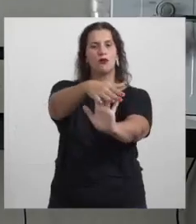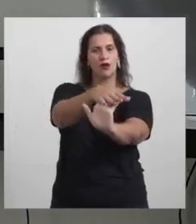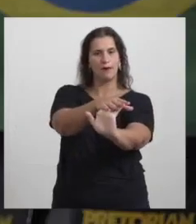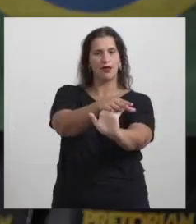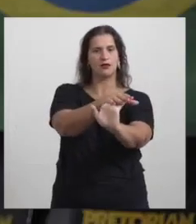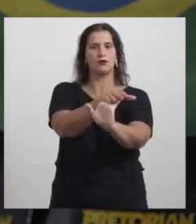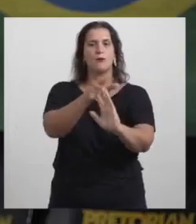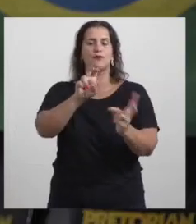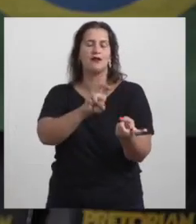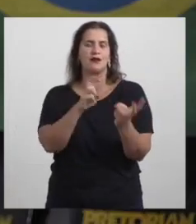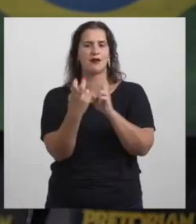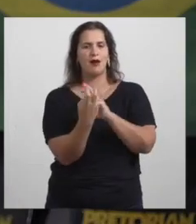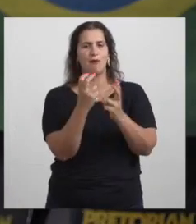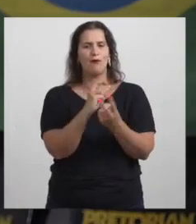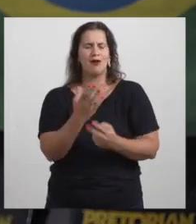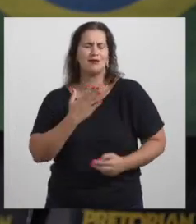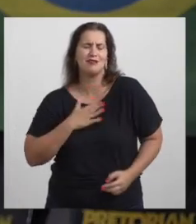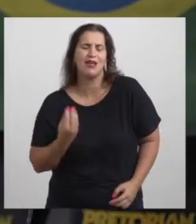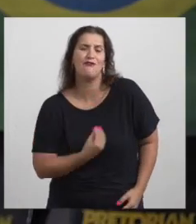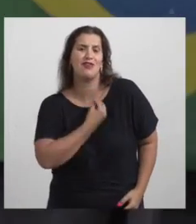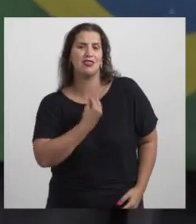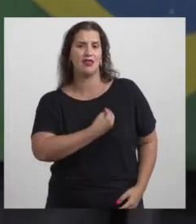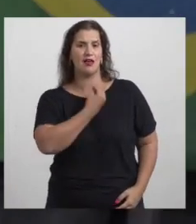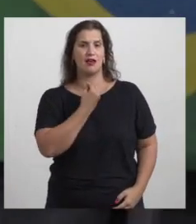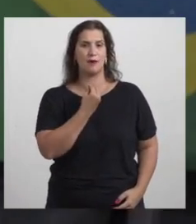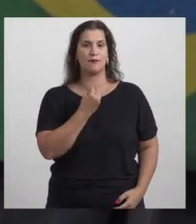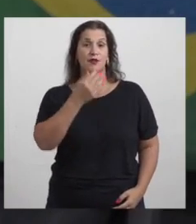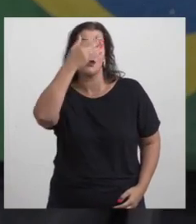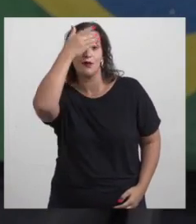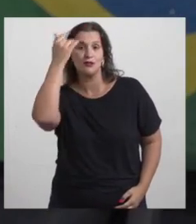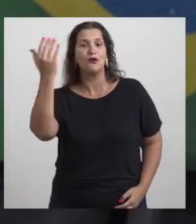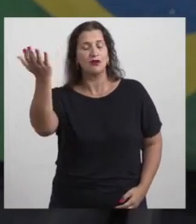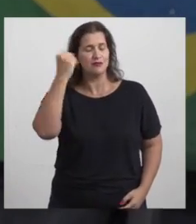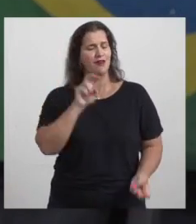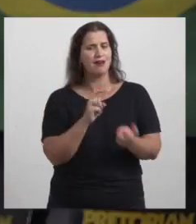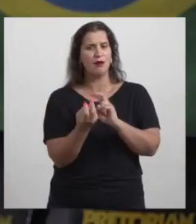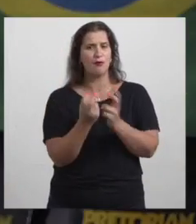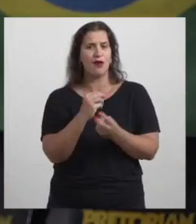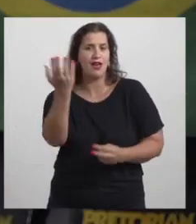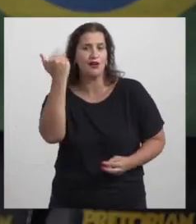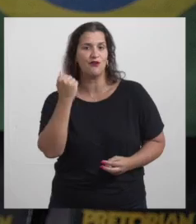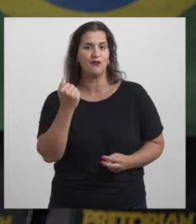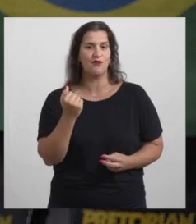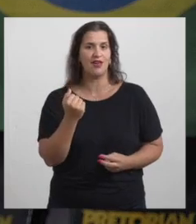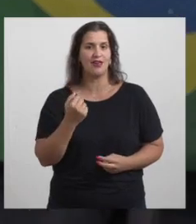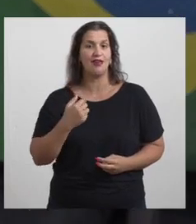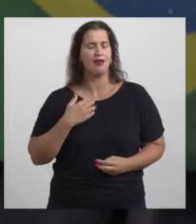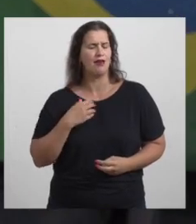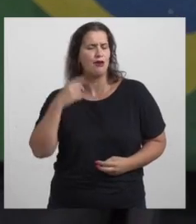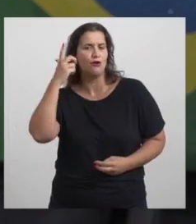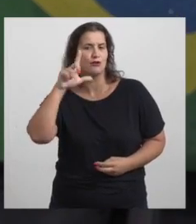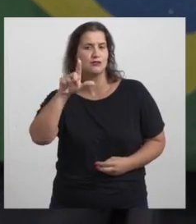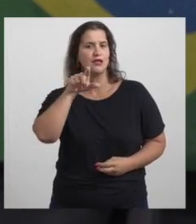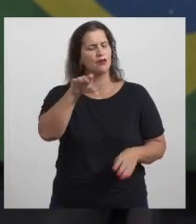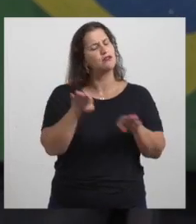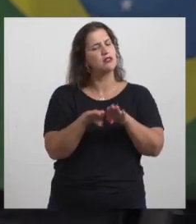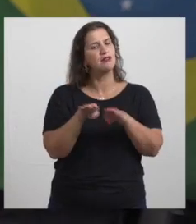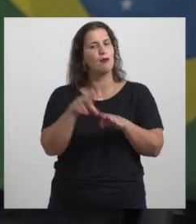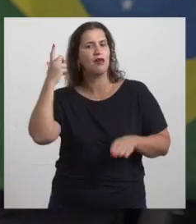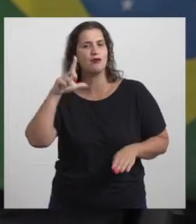cá. Capoeira é minha vida. Vem capoeira, venha. Eu consigo, você